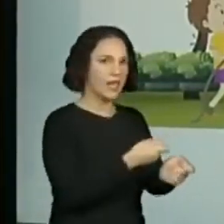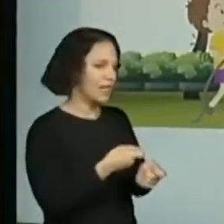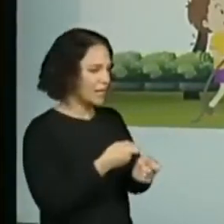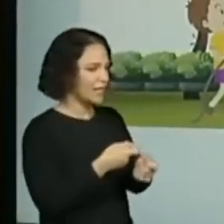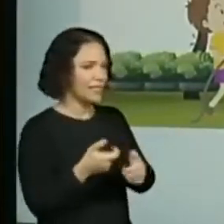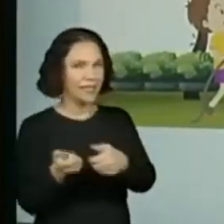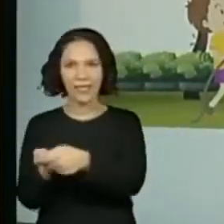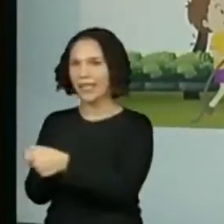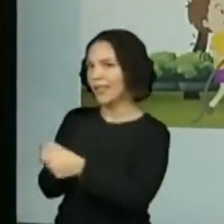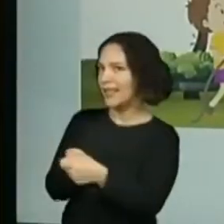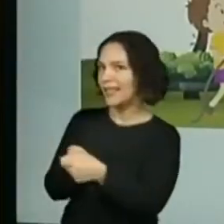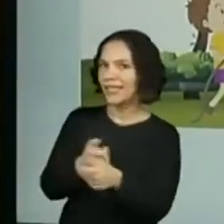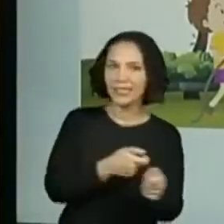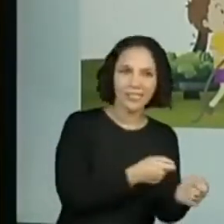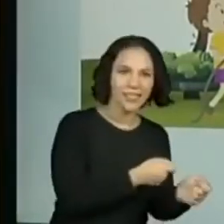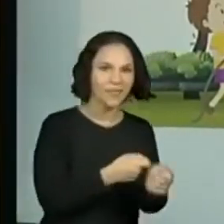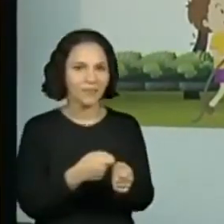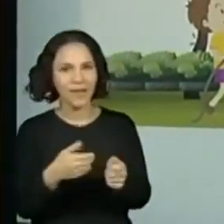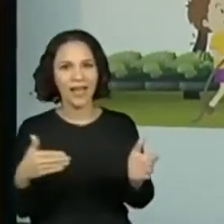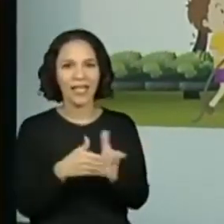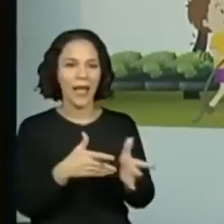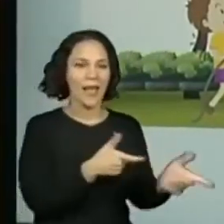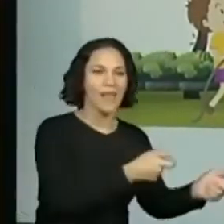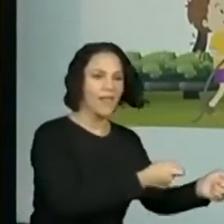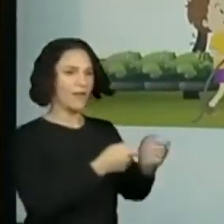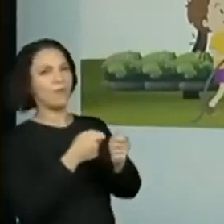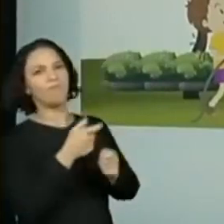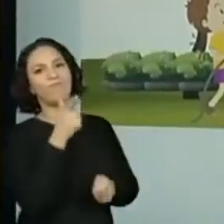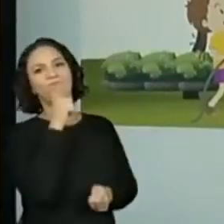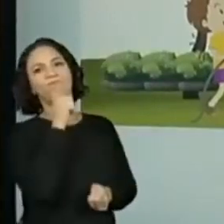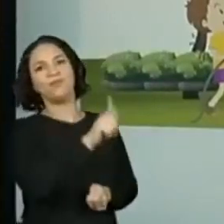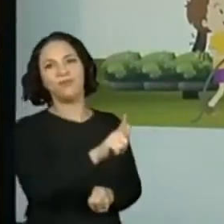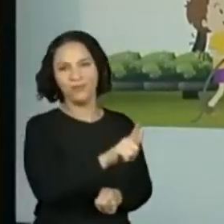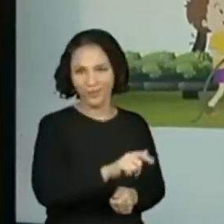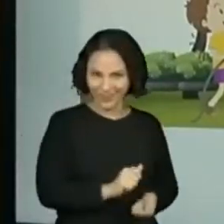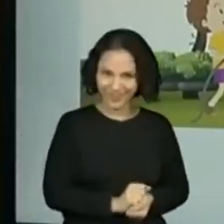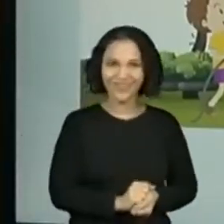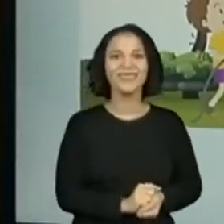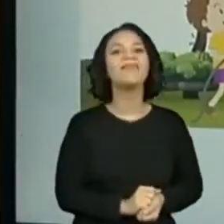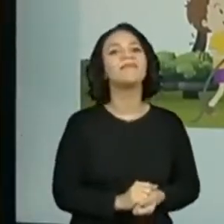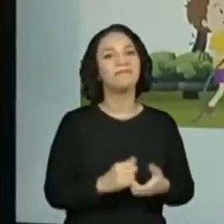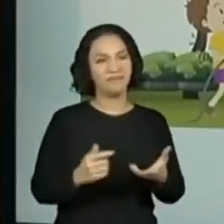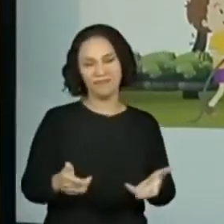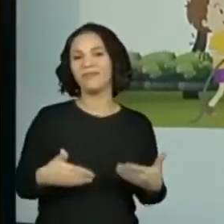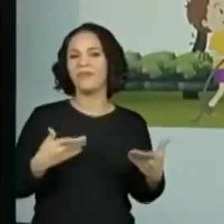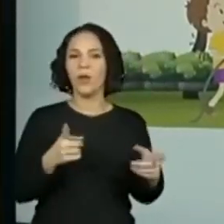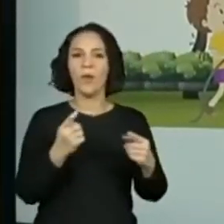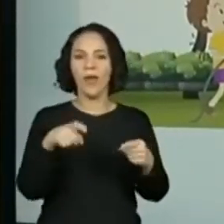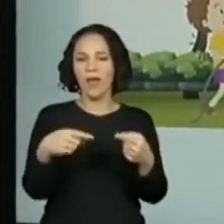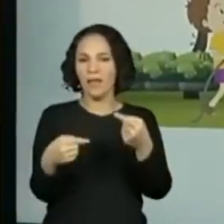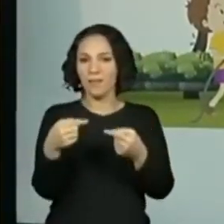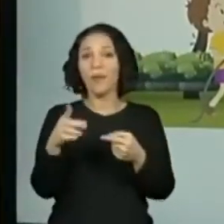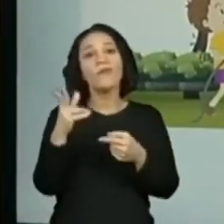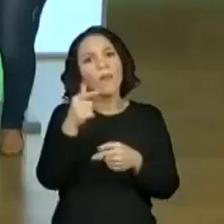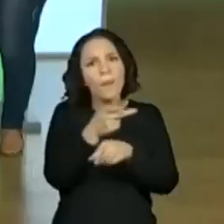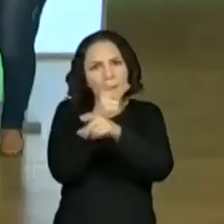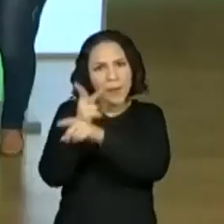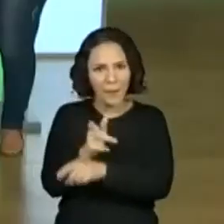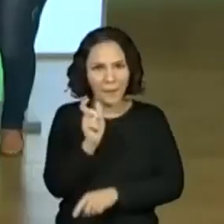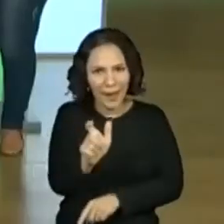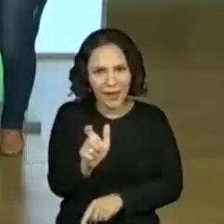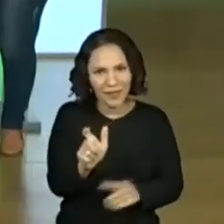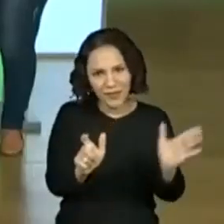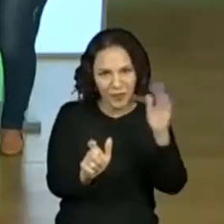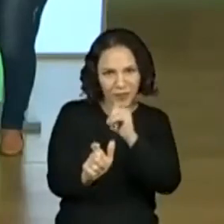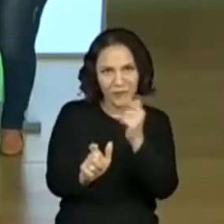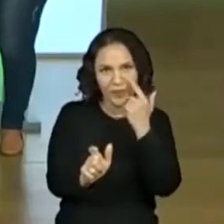lado, força para o outro, até que uma equipe consiga puxar totalmente a outra para o outro lado. Certo, isso, professora? Isso. Ah, então